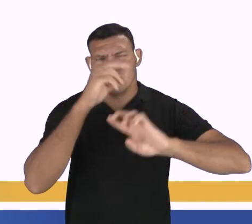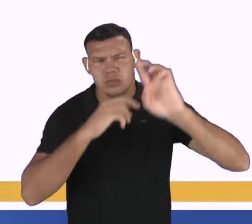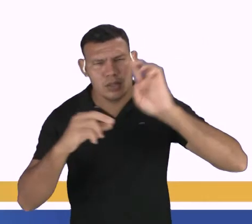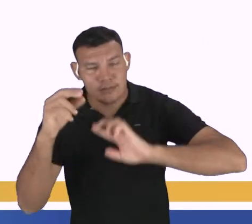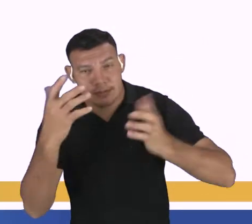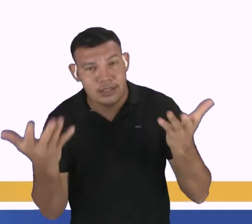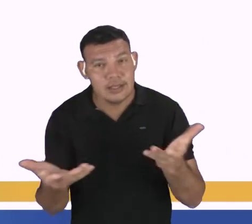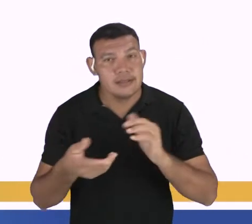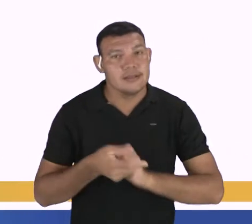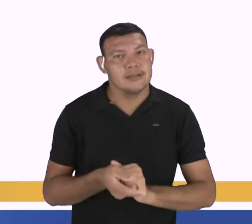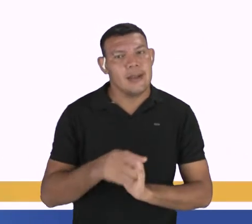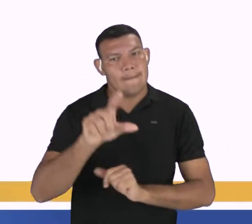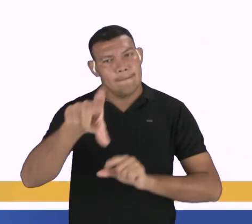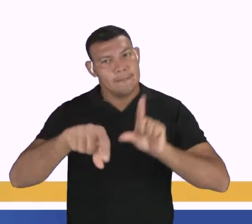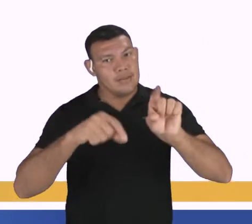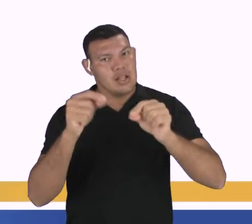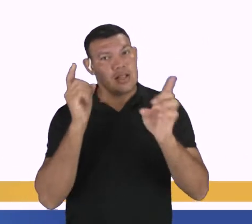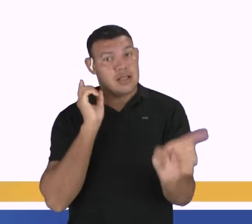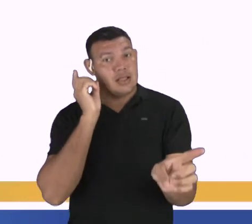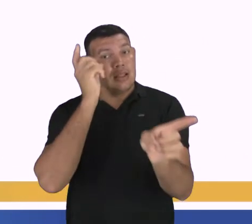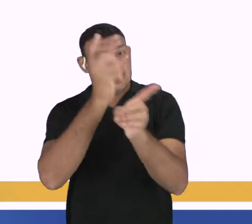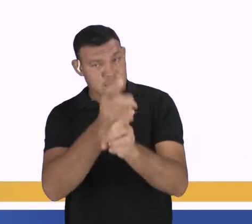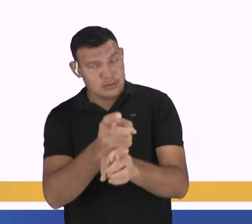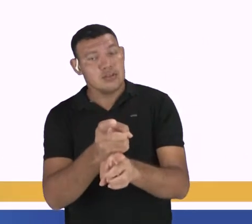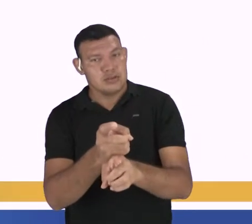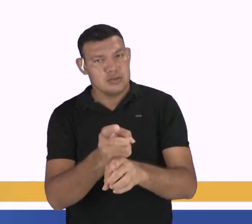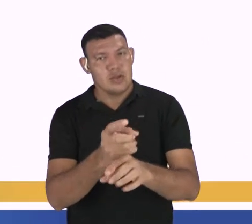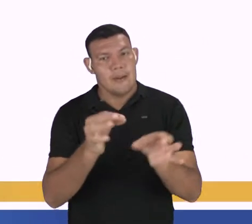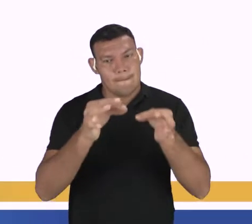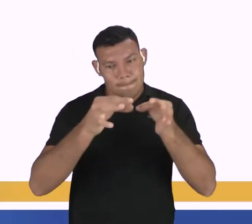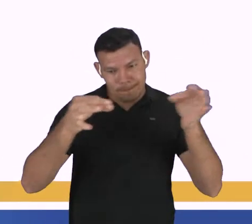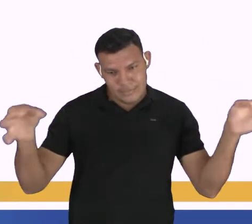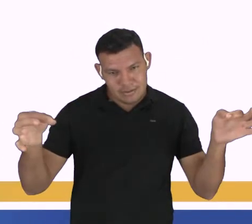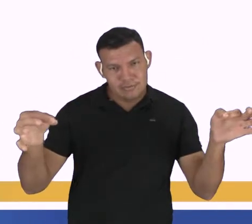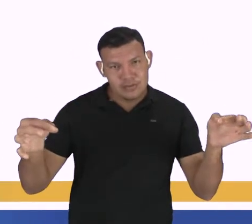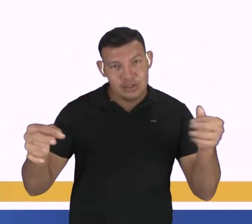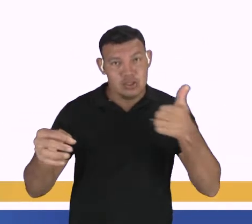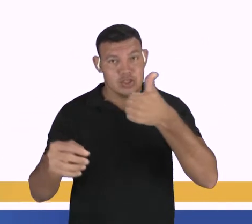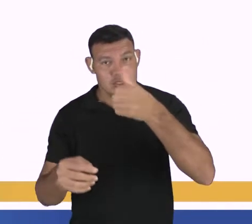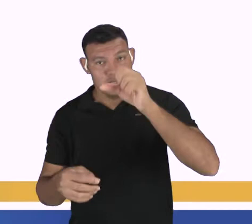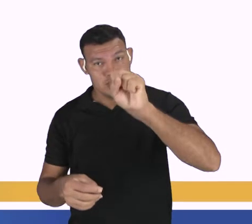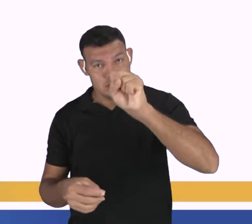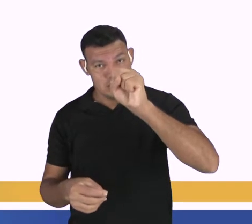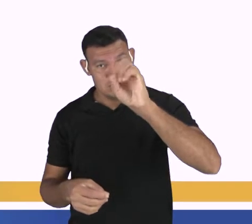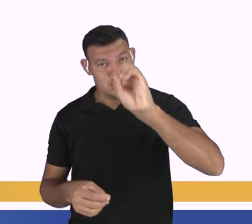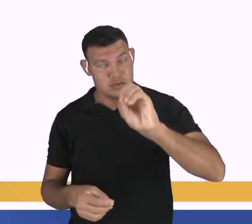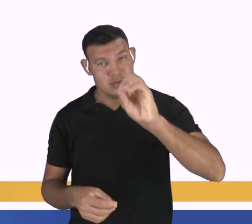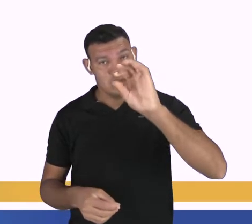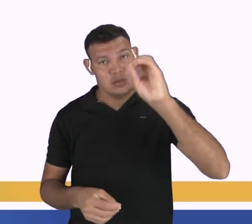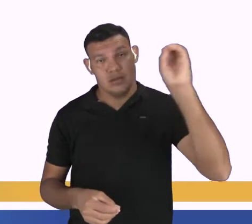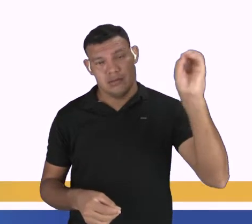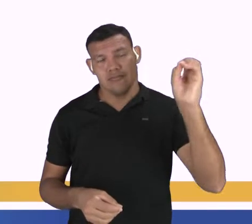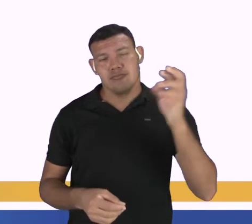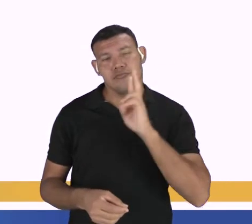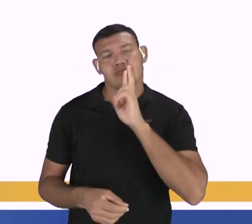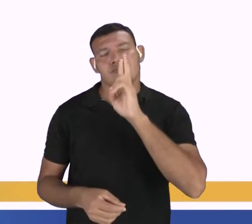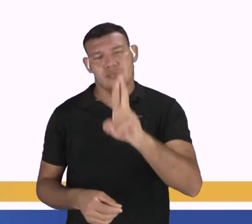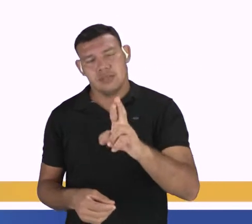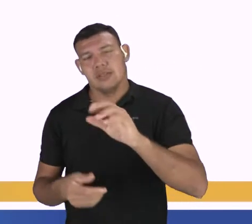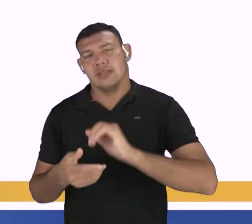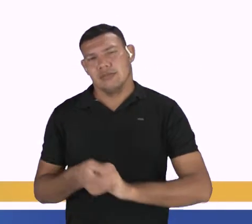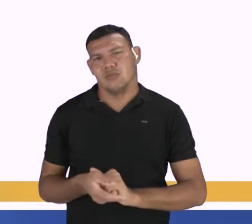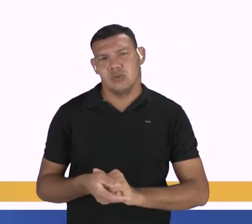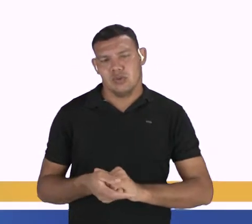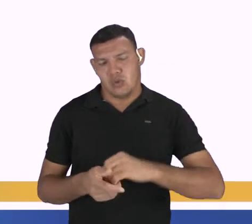escolher, na verdade, né, achar aquele que mede 180 graus. Você pode resolver esse exercício usando um